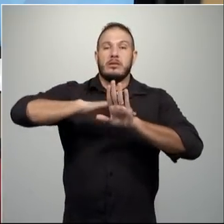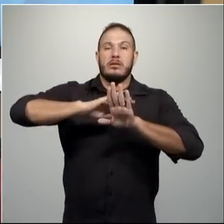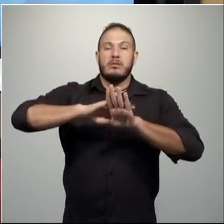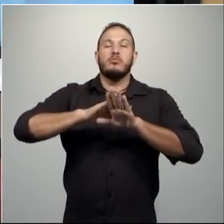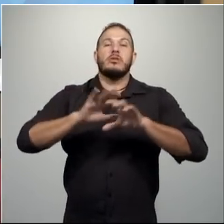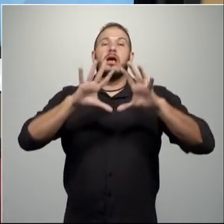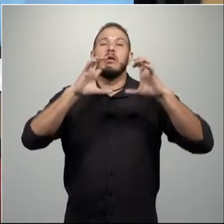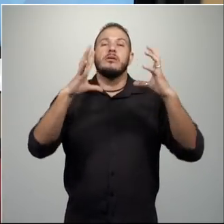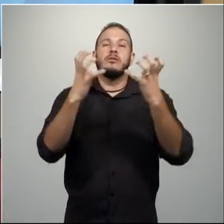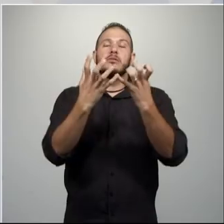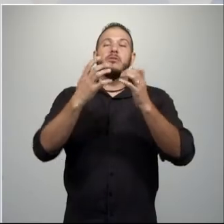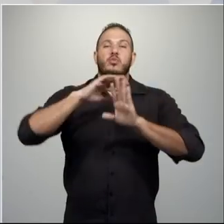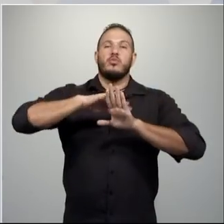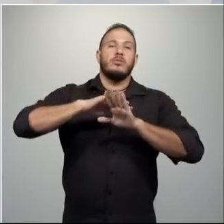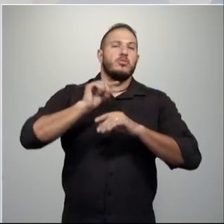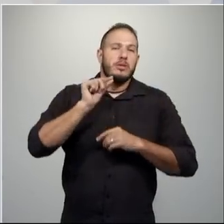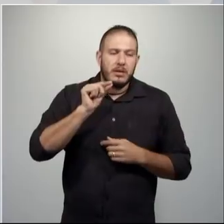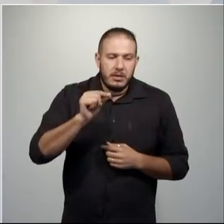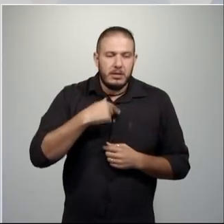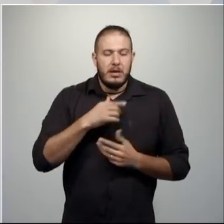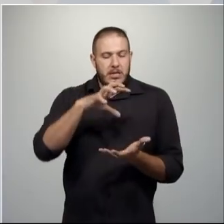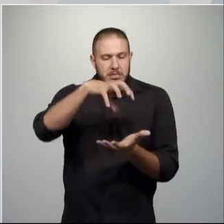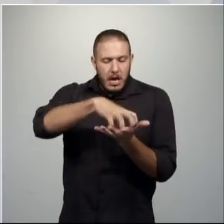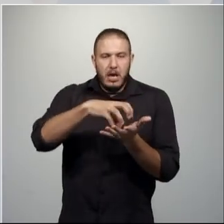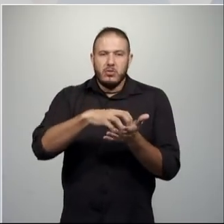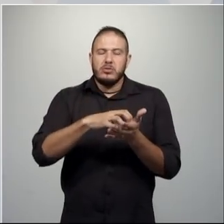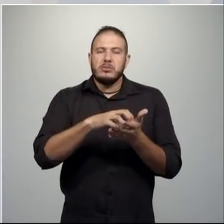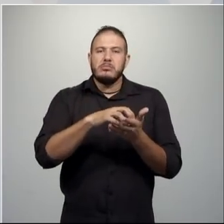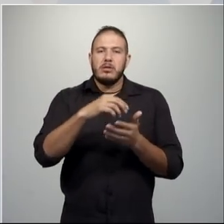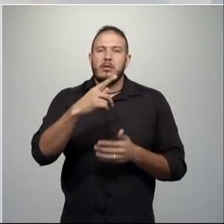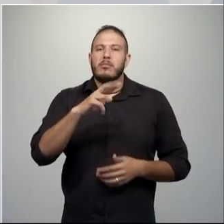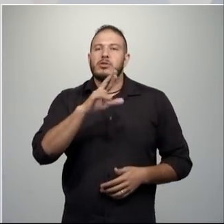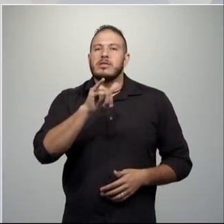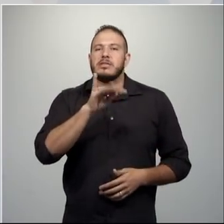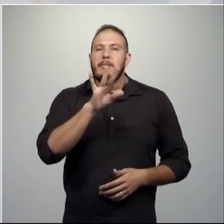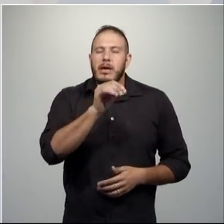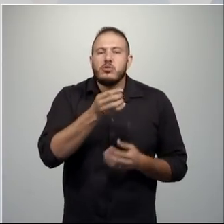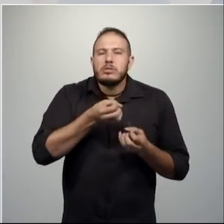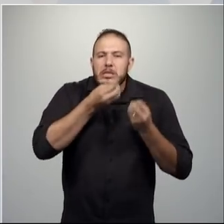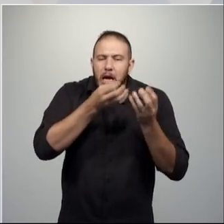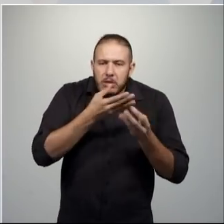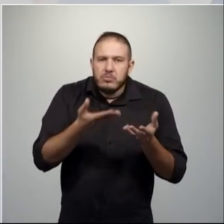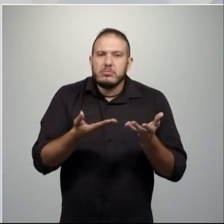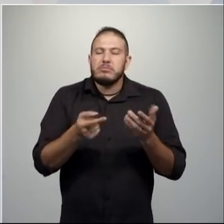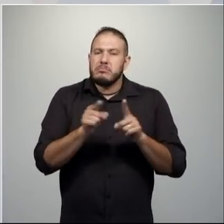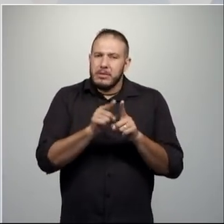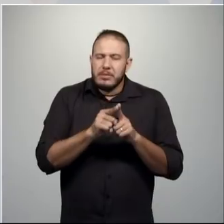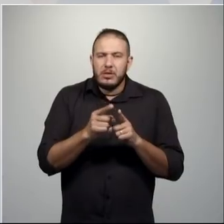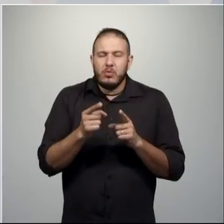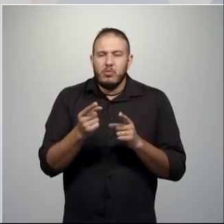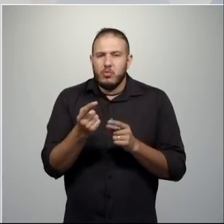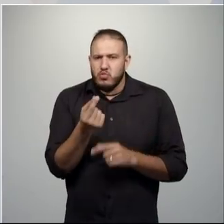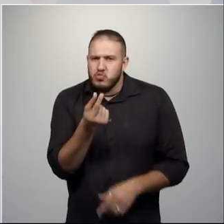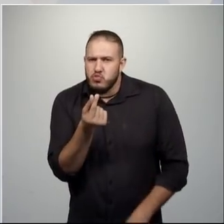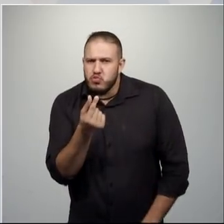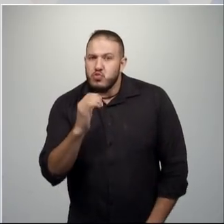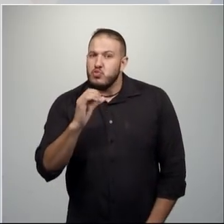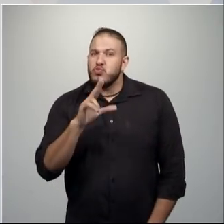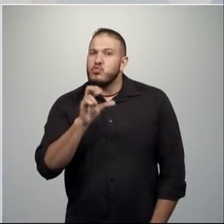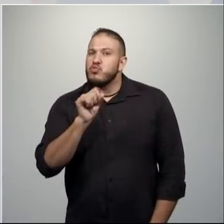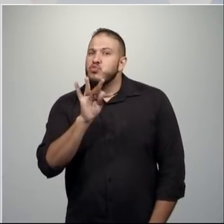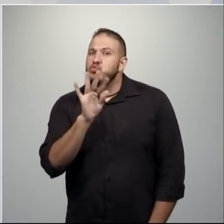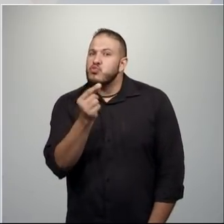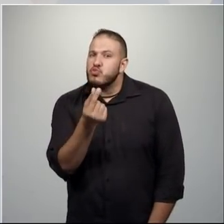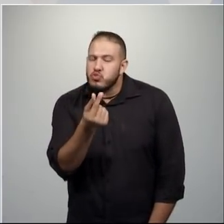nuvens então um pouco sobre centros de processamento de dados a uma questão um pouco de custos que aparecem nesse cenário